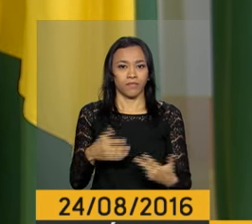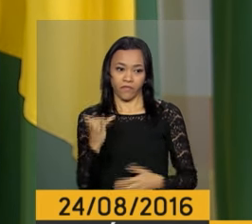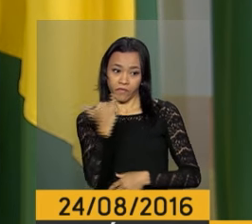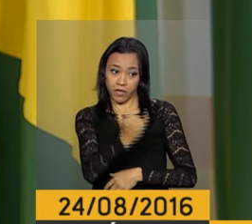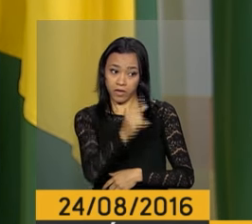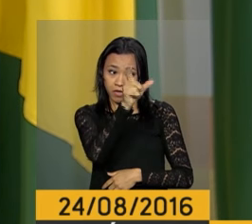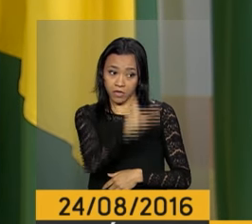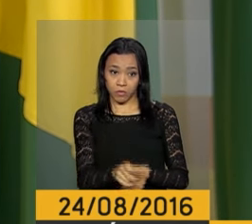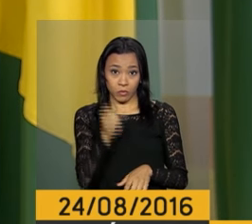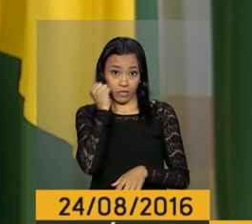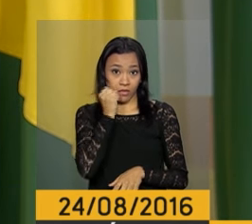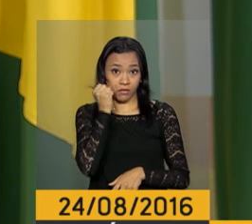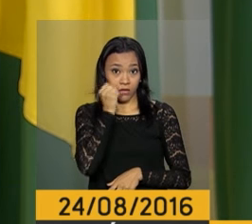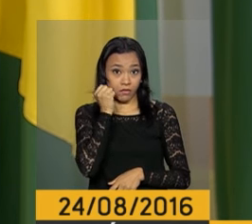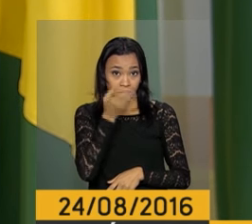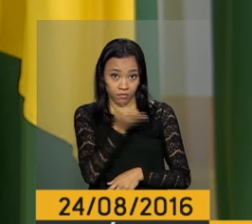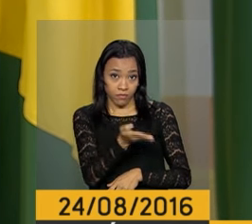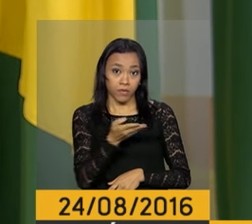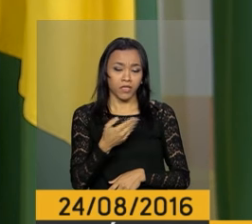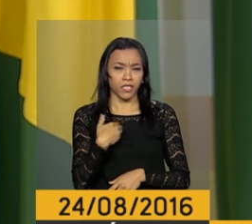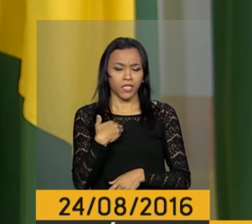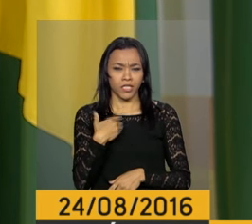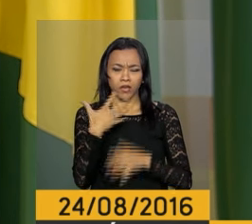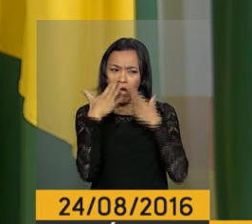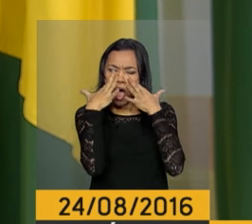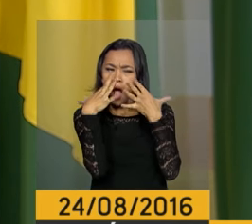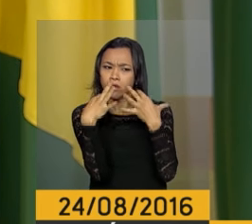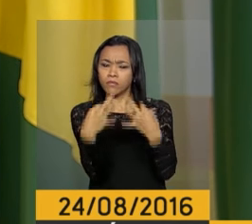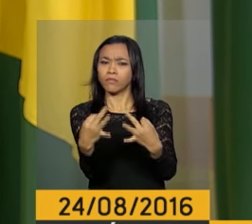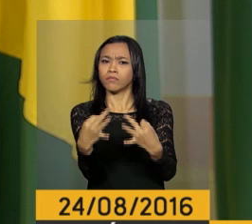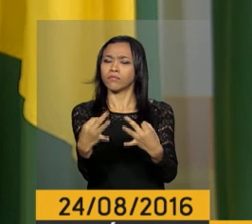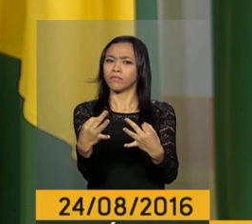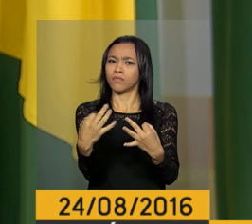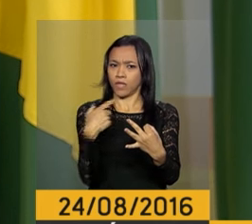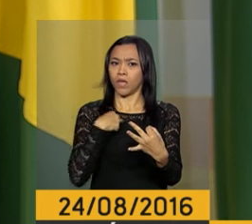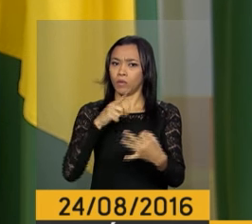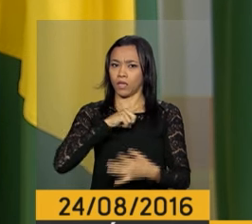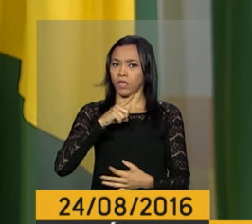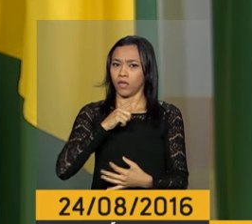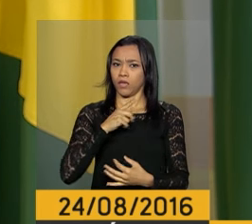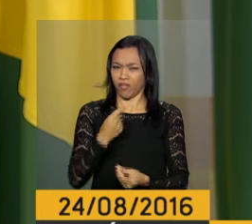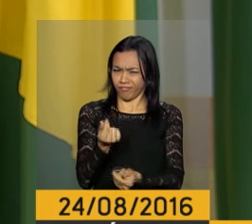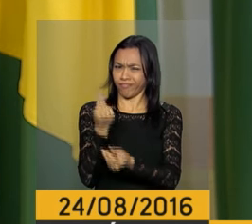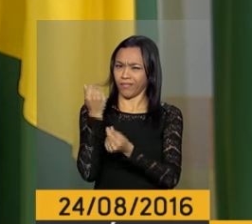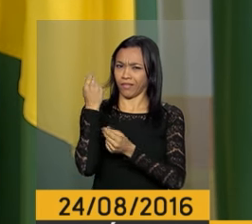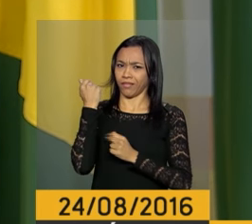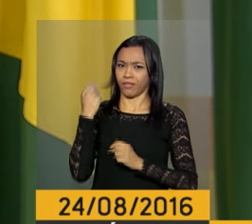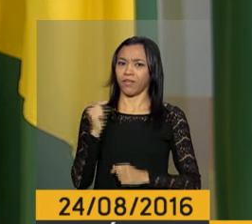Moca, que me chamou atenção. Eu tenho há muito tempo